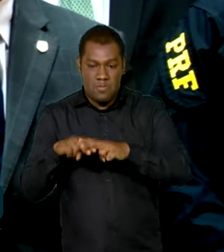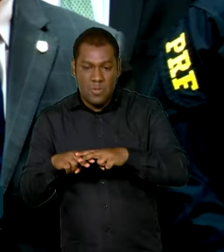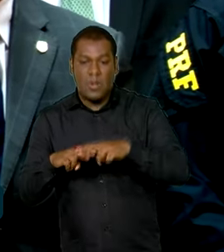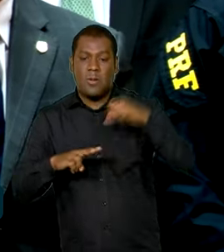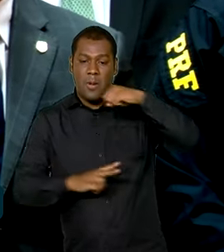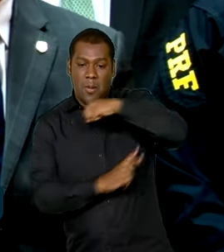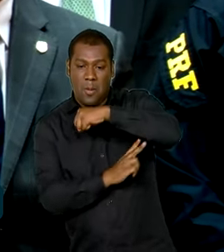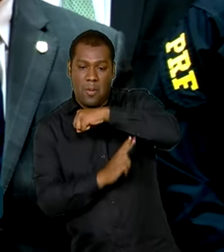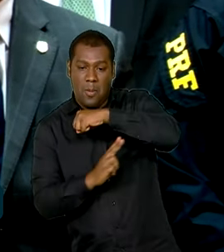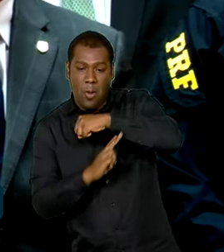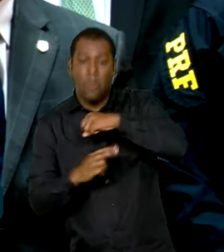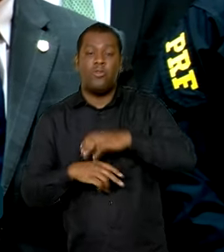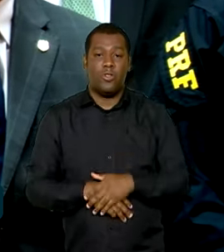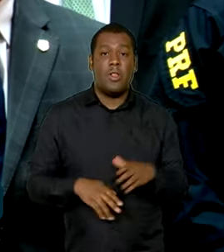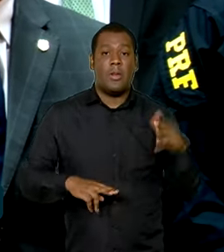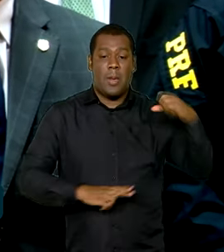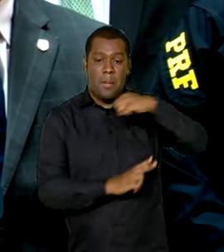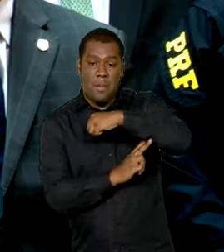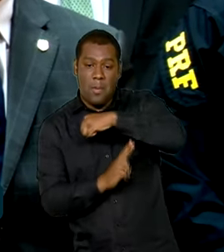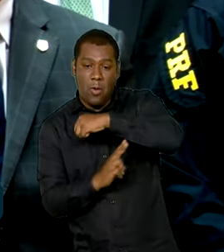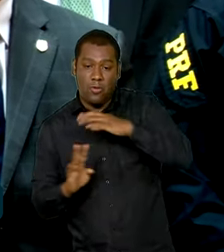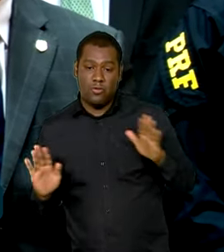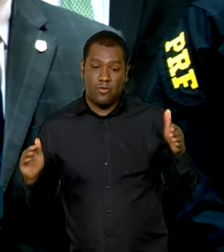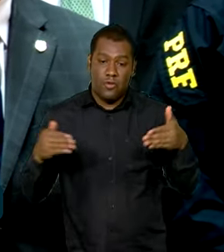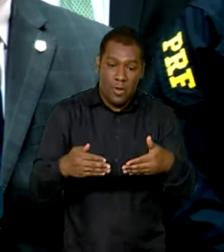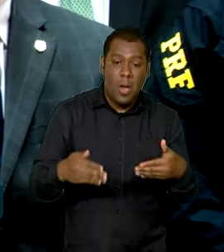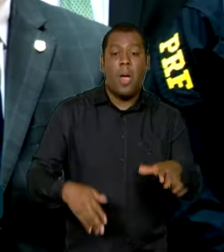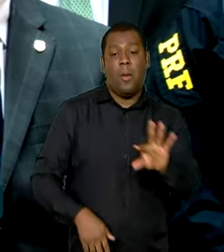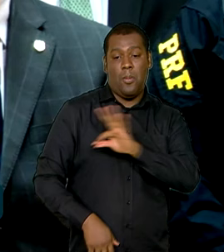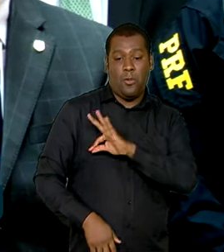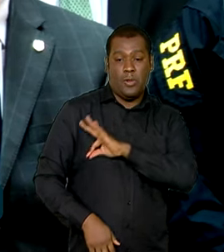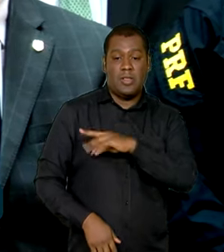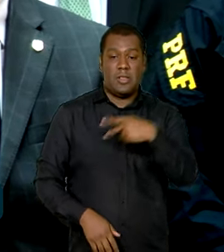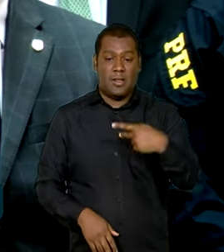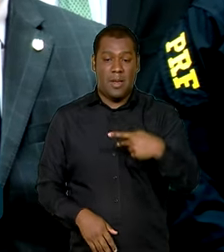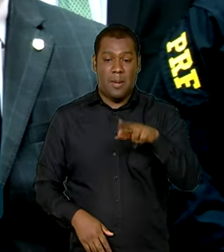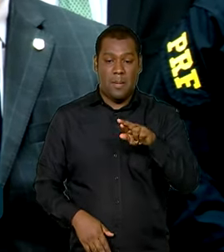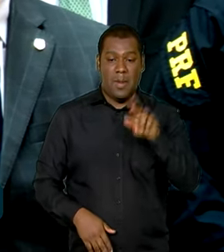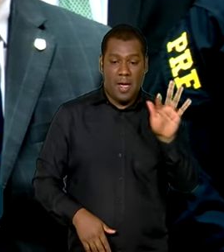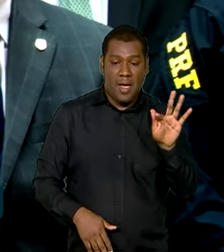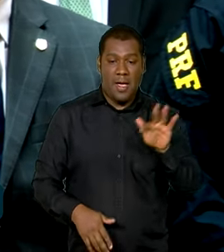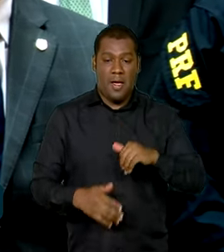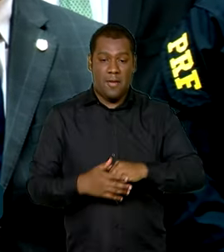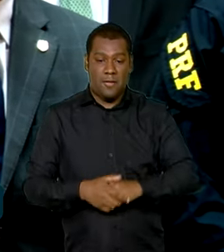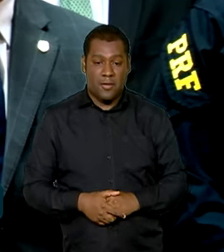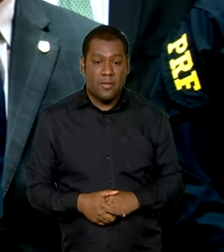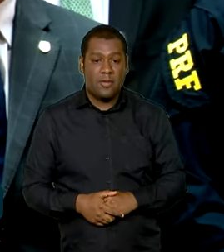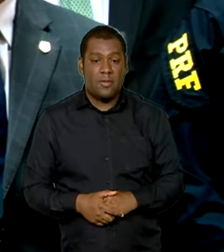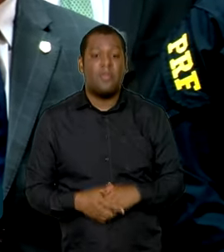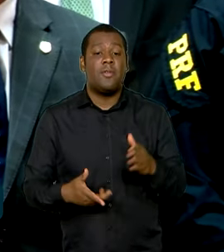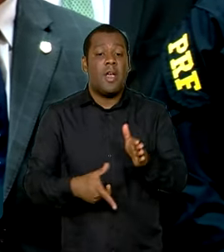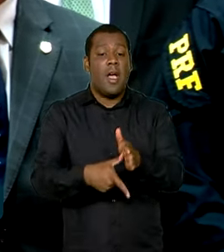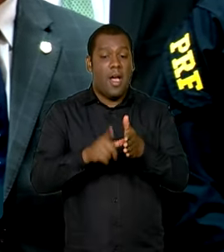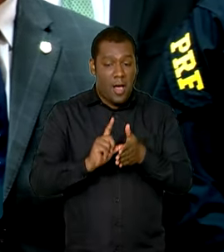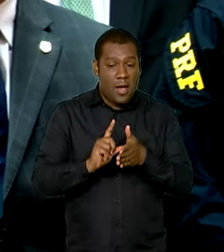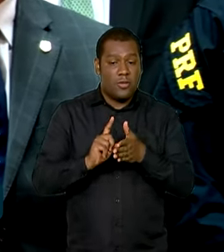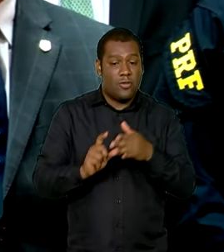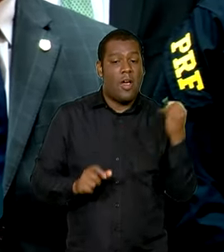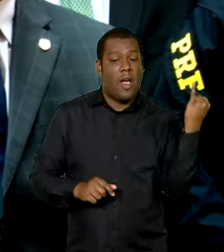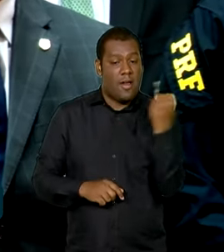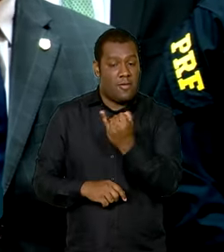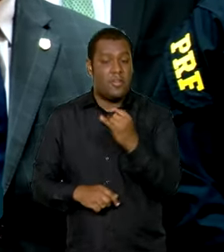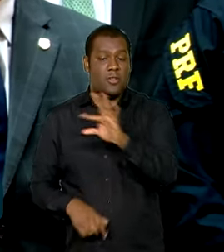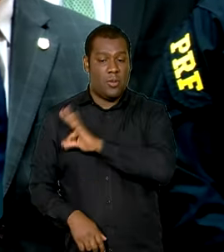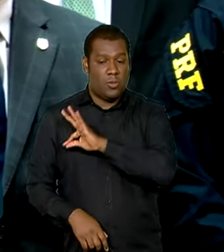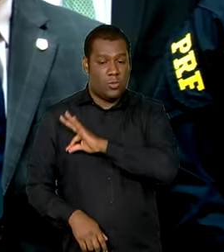ponte foi fechada de um lado pela Polícia Rodoviária Federal avisada porque se tratava de uma de uma rodovia